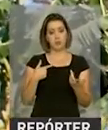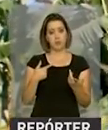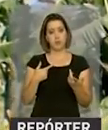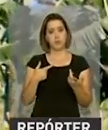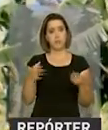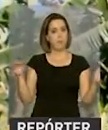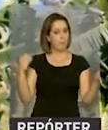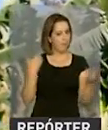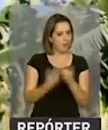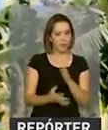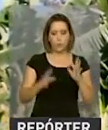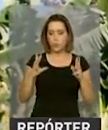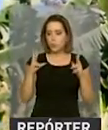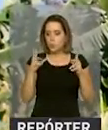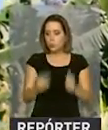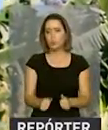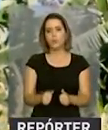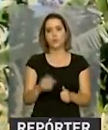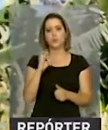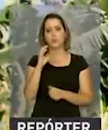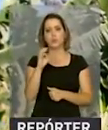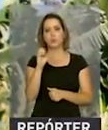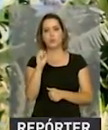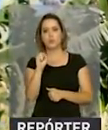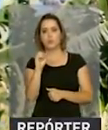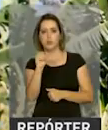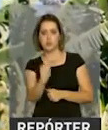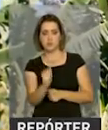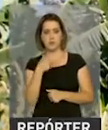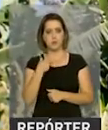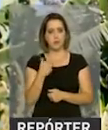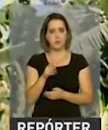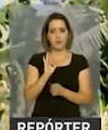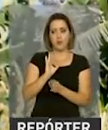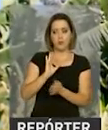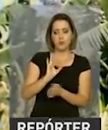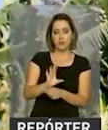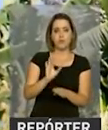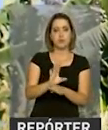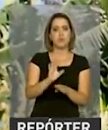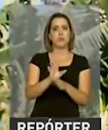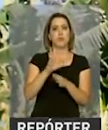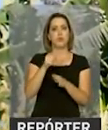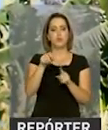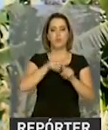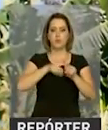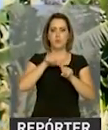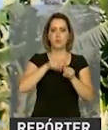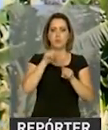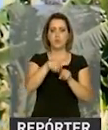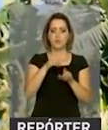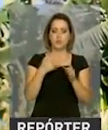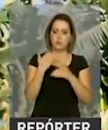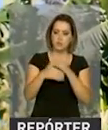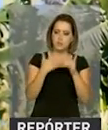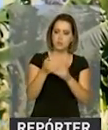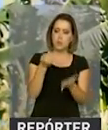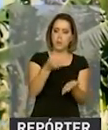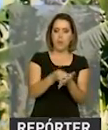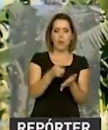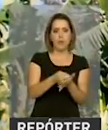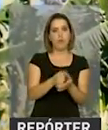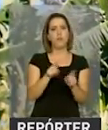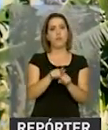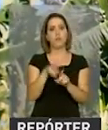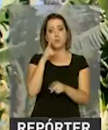produção toda perdida, o CSA não vai deixar de dar aquela contribuição mensal. E sim, eles vão continuar patrocinando para você